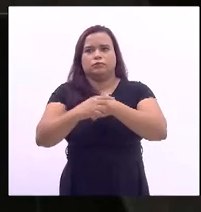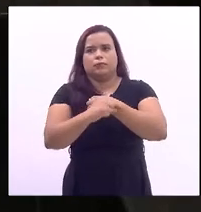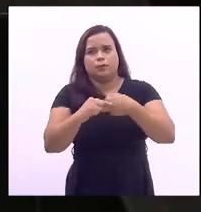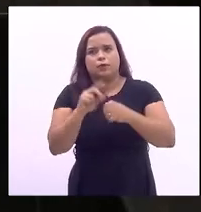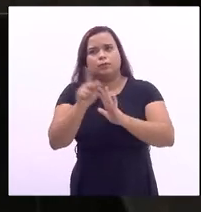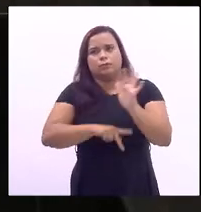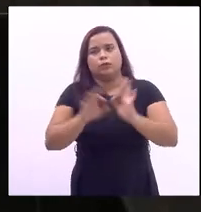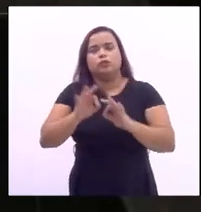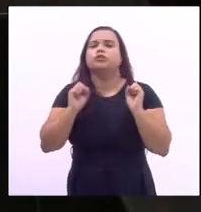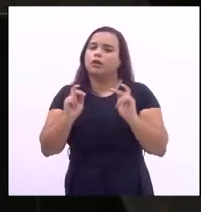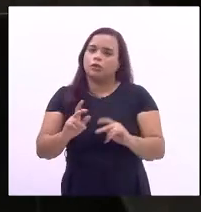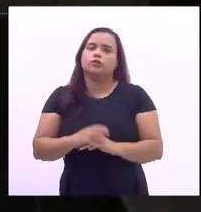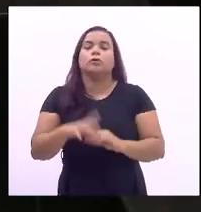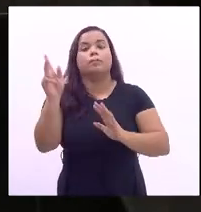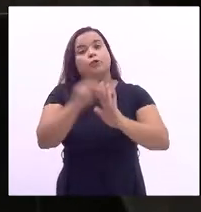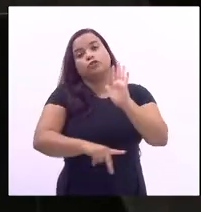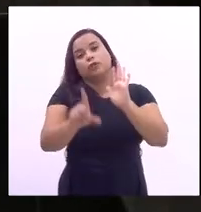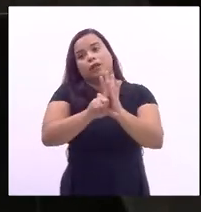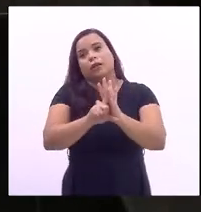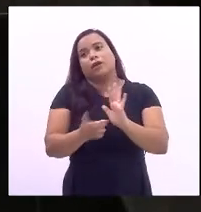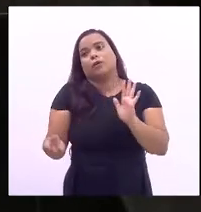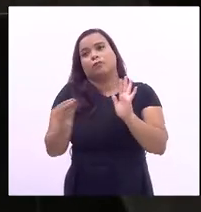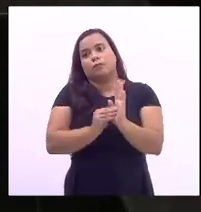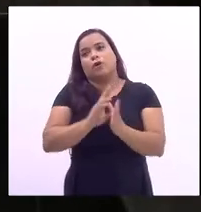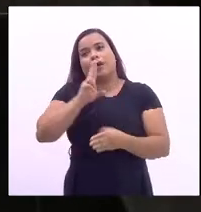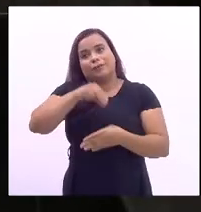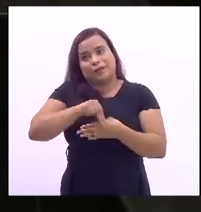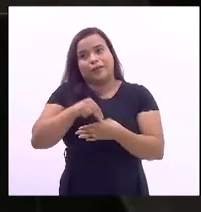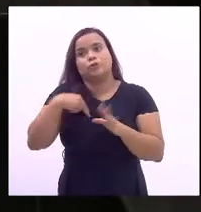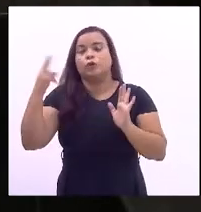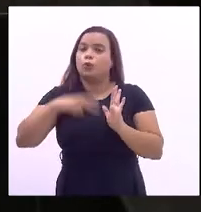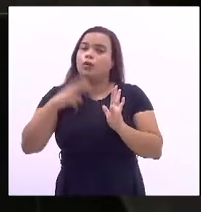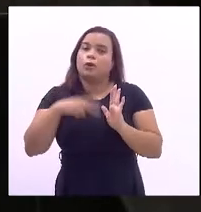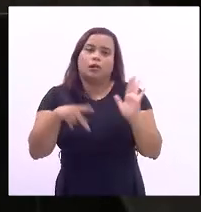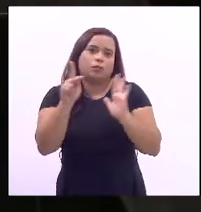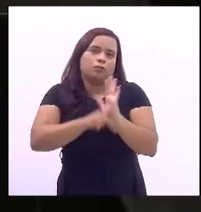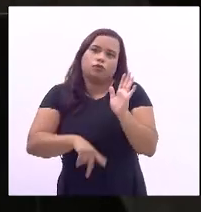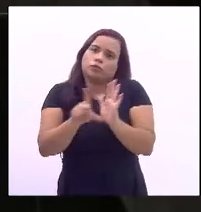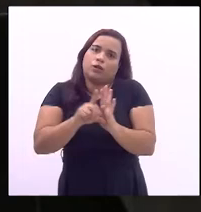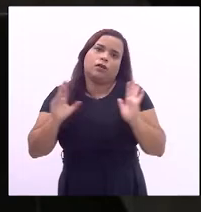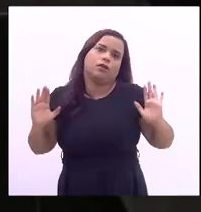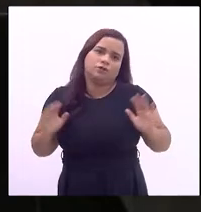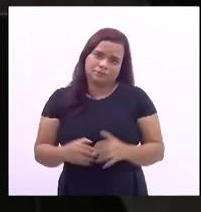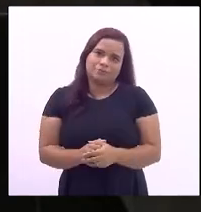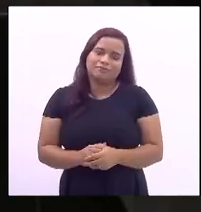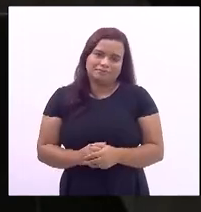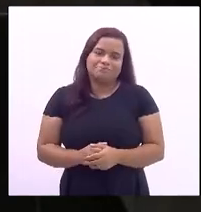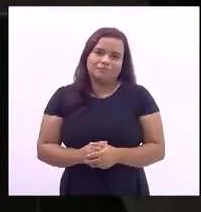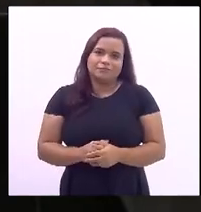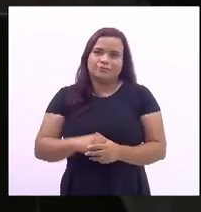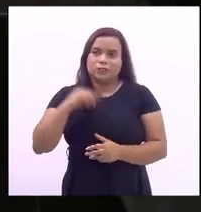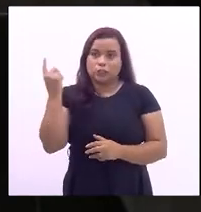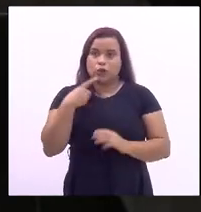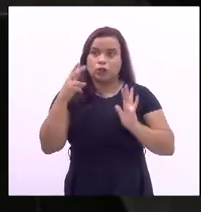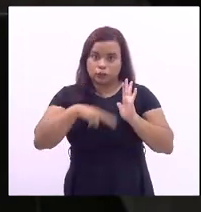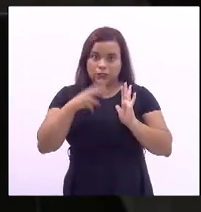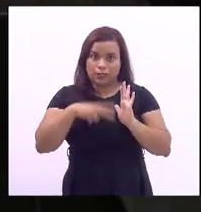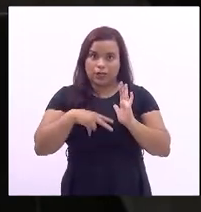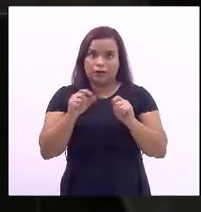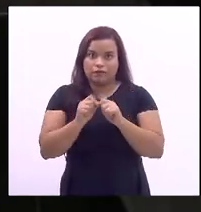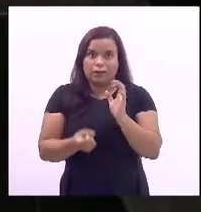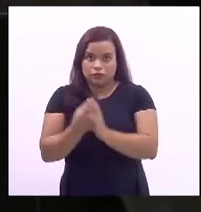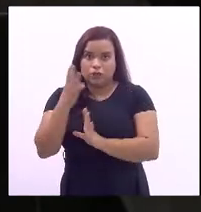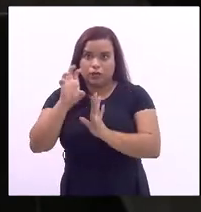projeto o projeto de lei diz que ele tá next eu tô lendo o projeto de lei Aliás quando a gente ler e faz